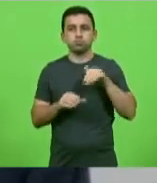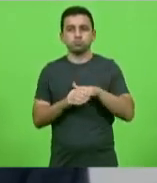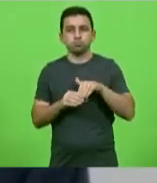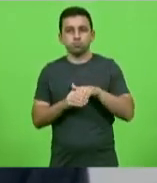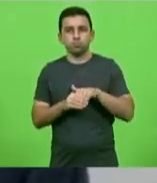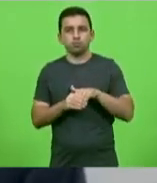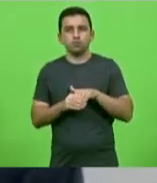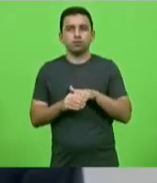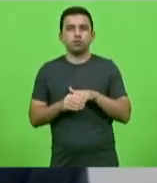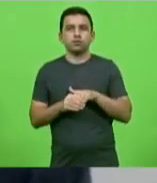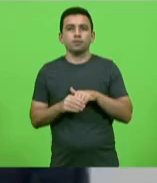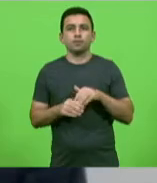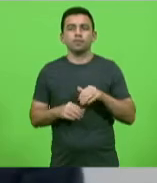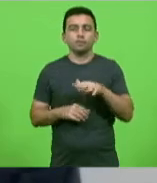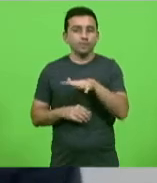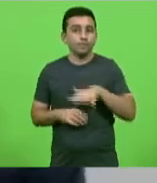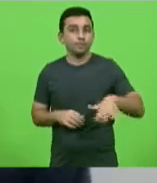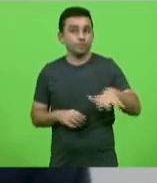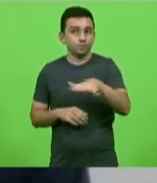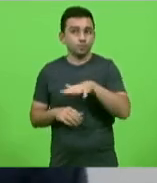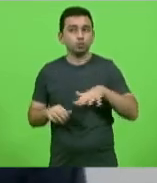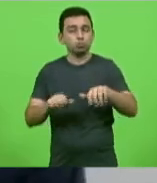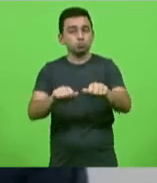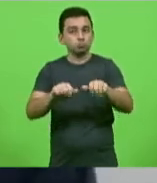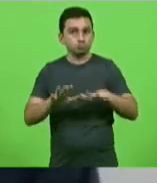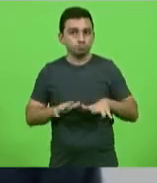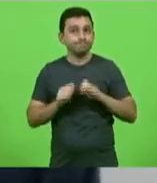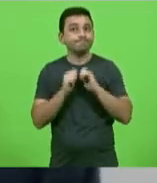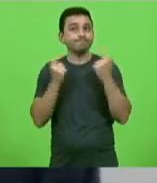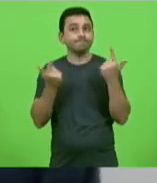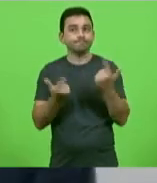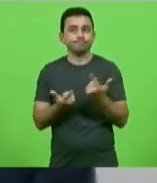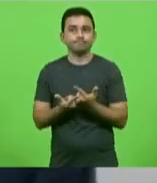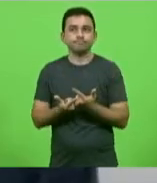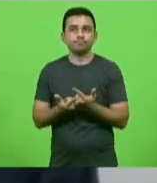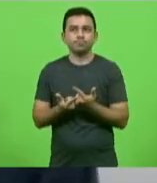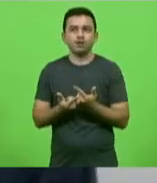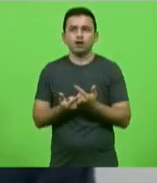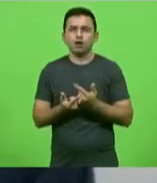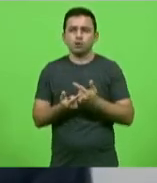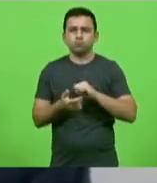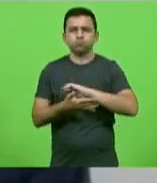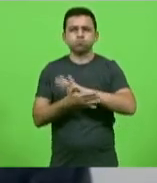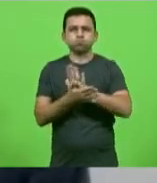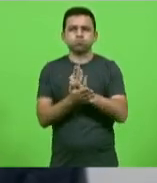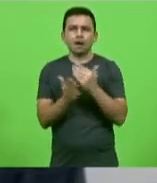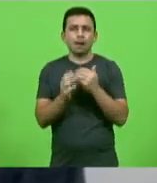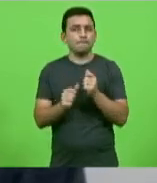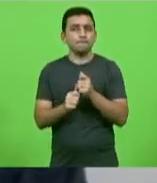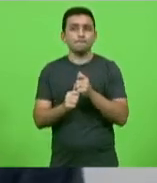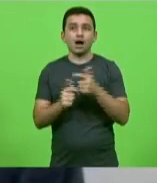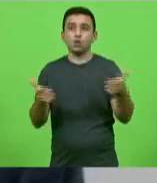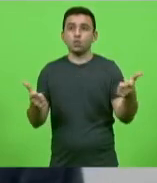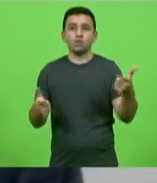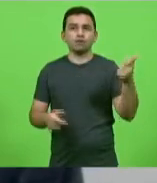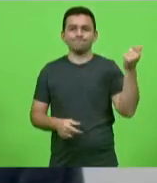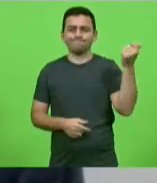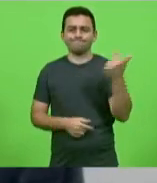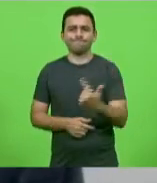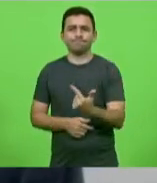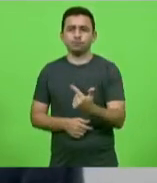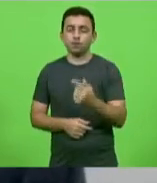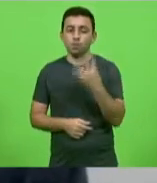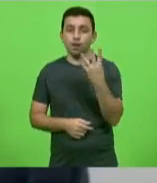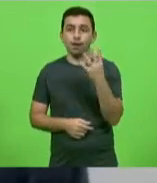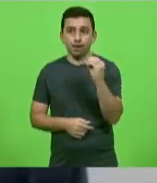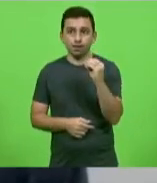Portanto, encontrou no seio do plenário da Assembleia Legislativa uma esmagadora maioria dos 40